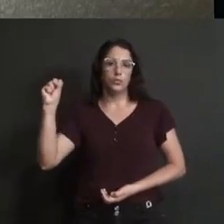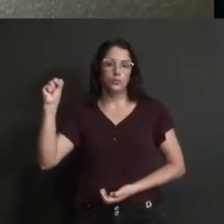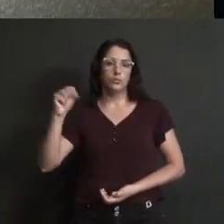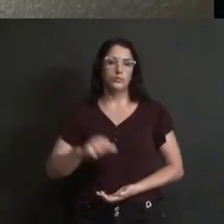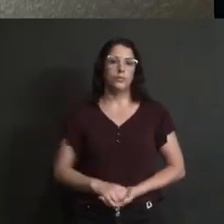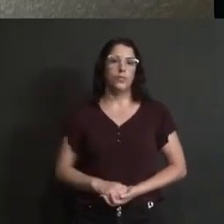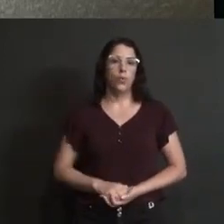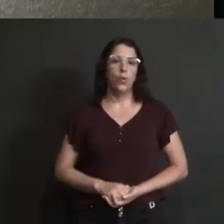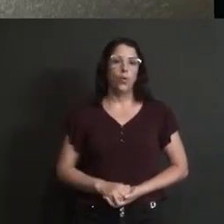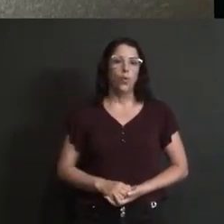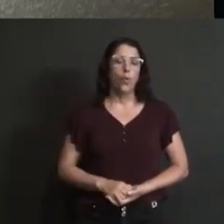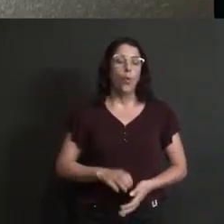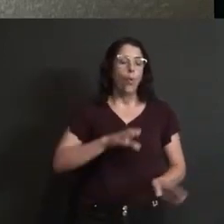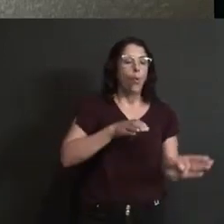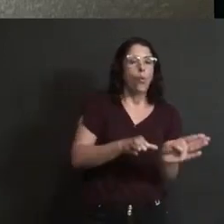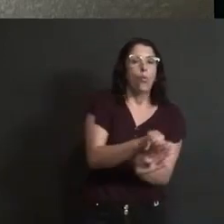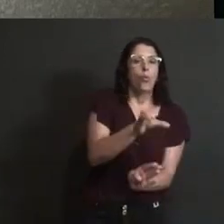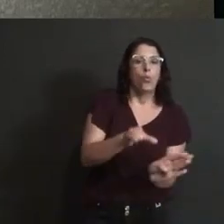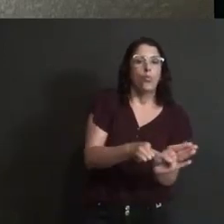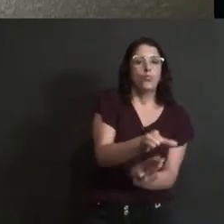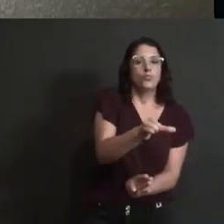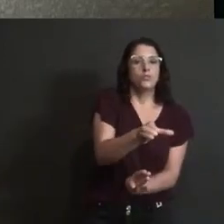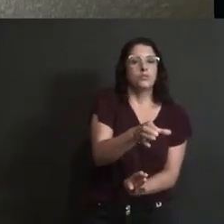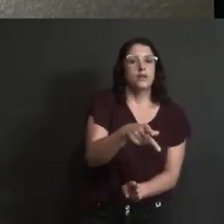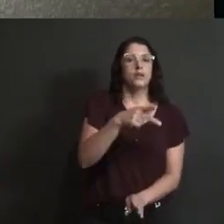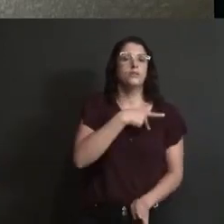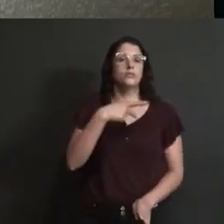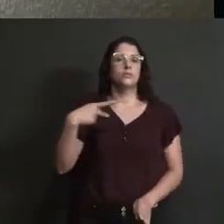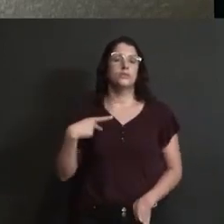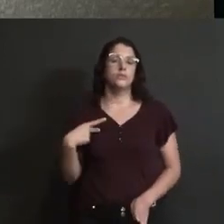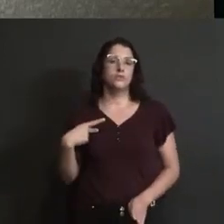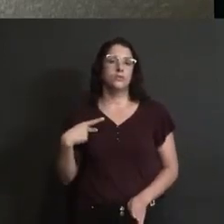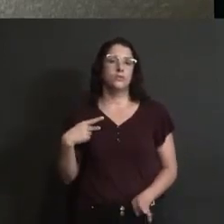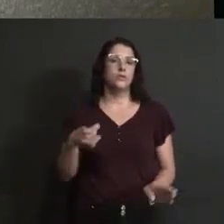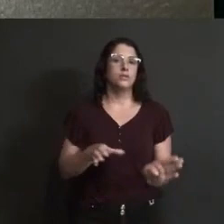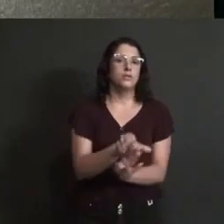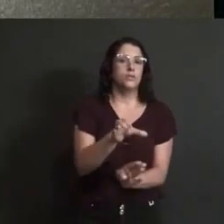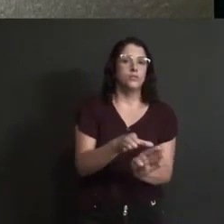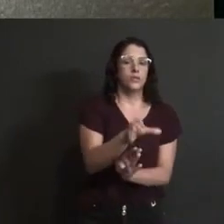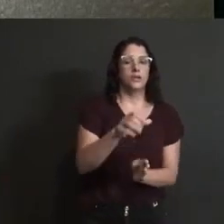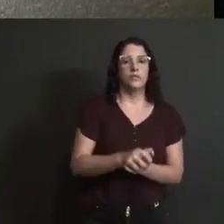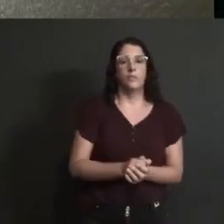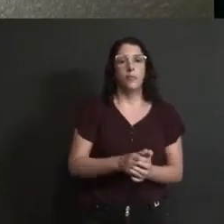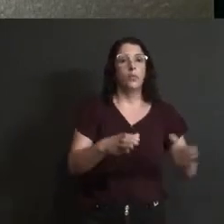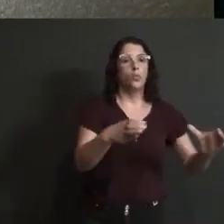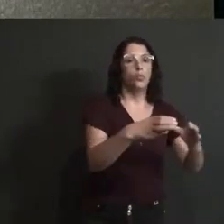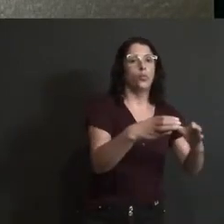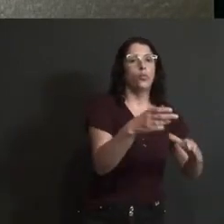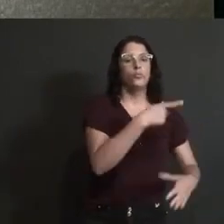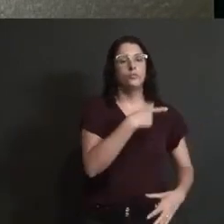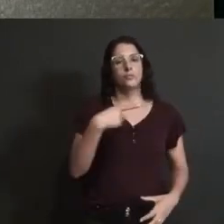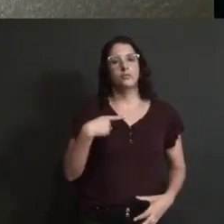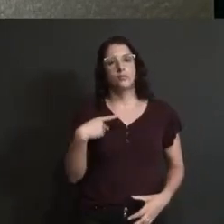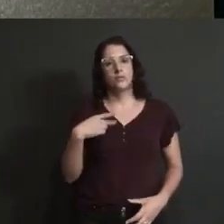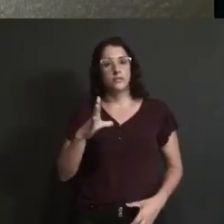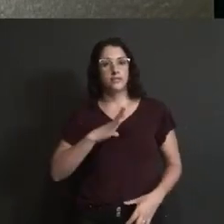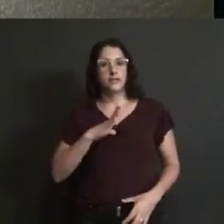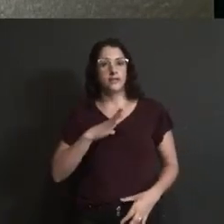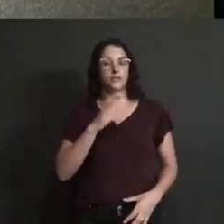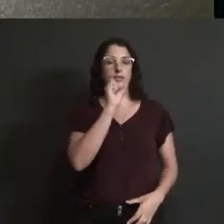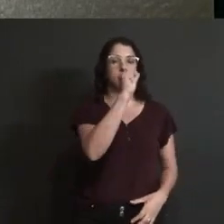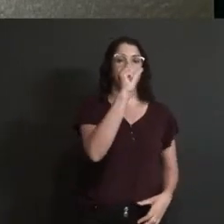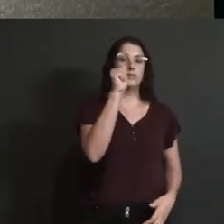Pastores da cidade de Santos, que eles querem fazer lá um trabalho que nós estamos falando